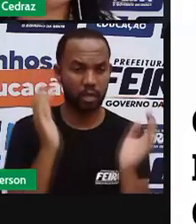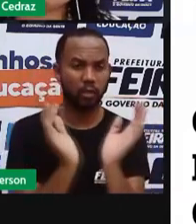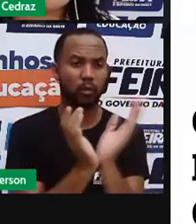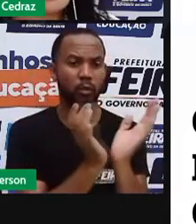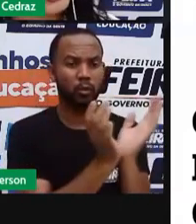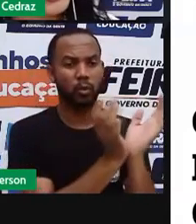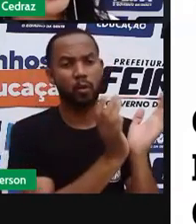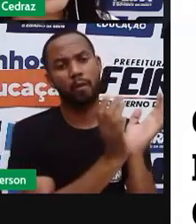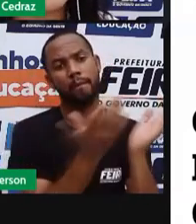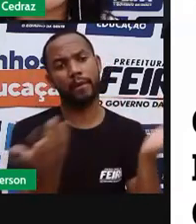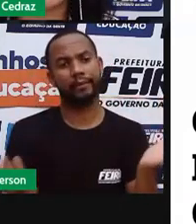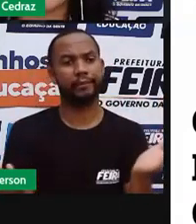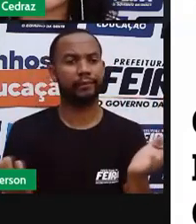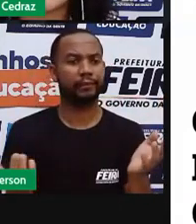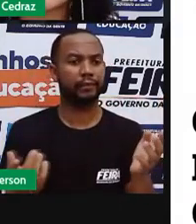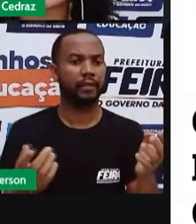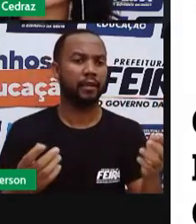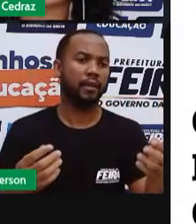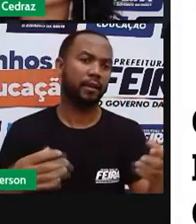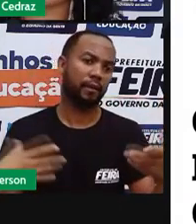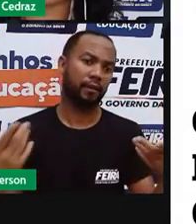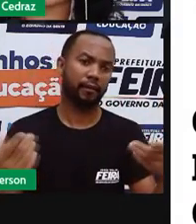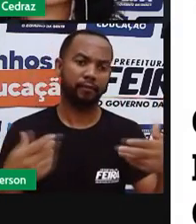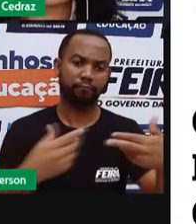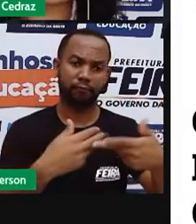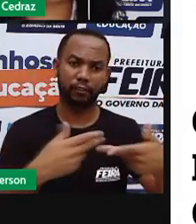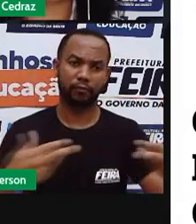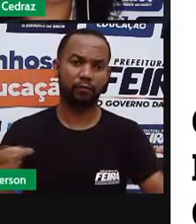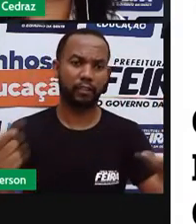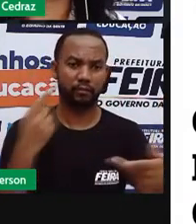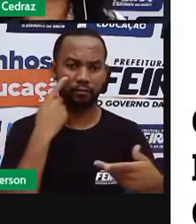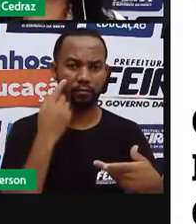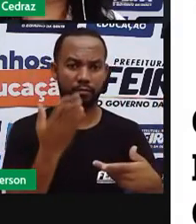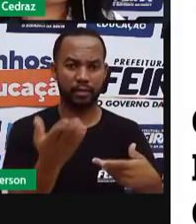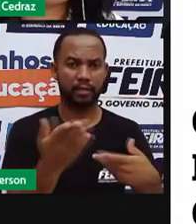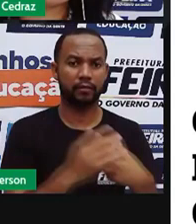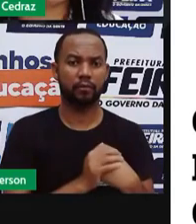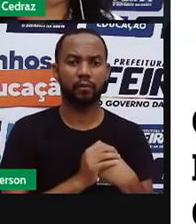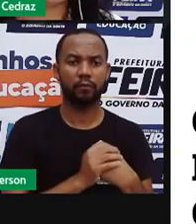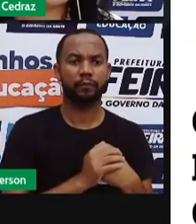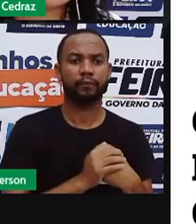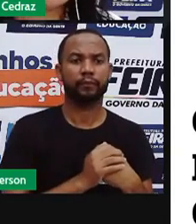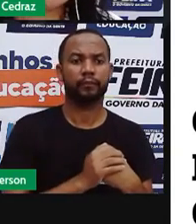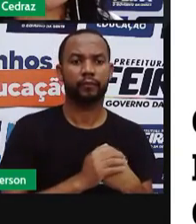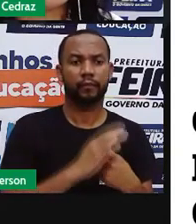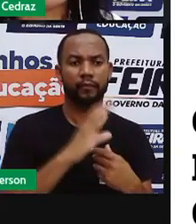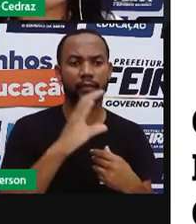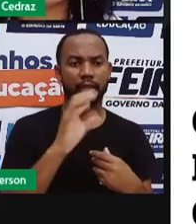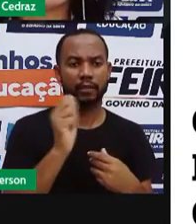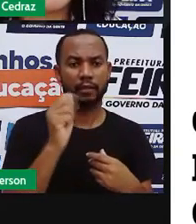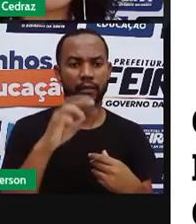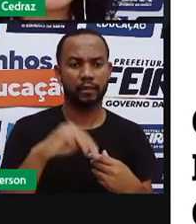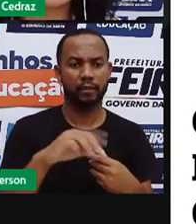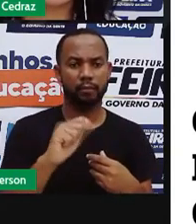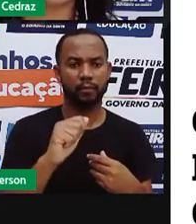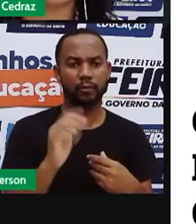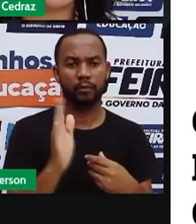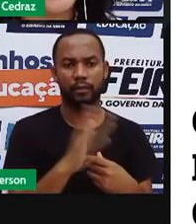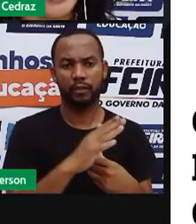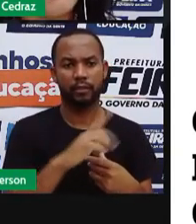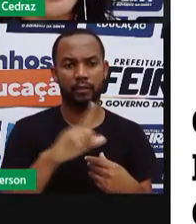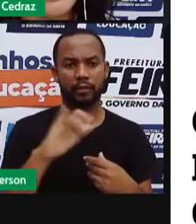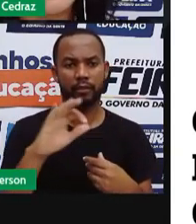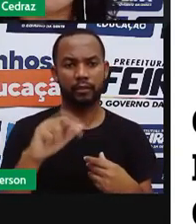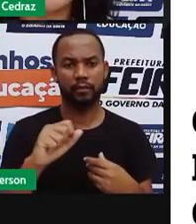Limpo, Mochila, Conceição, Brasília, Mangabeira, Calumbi,